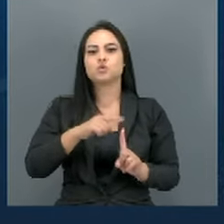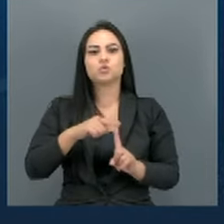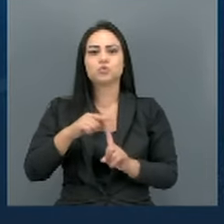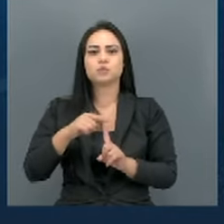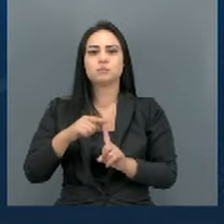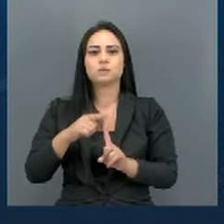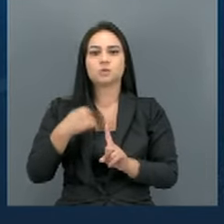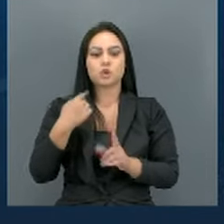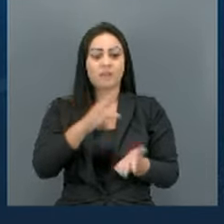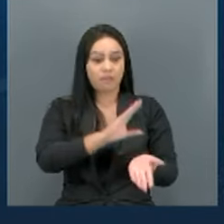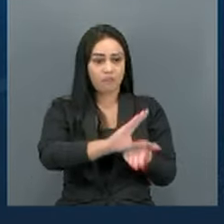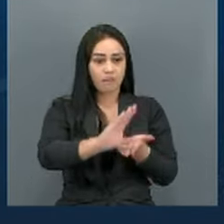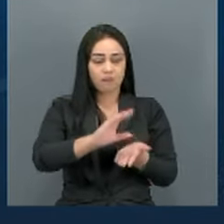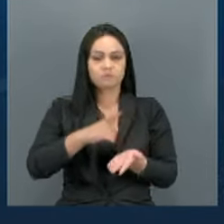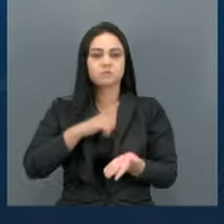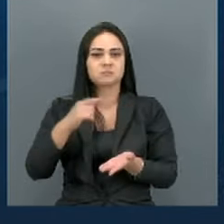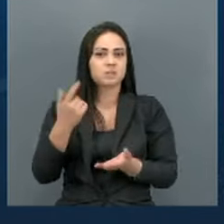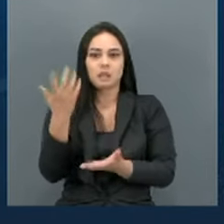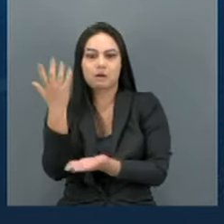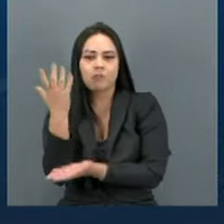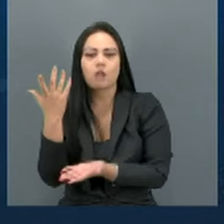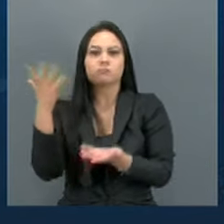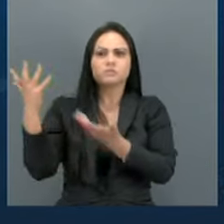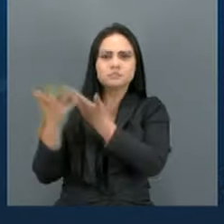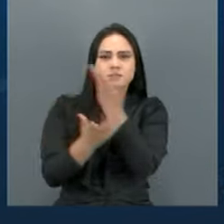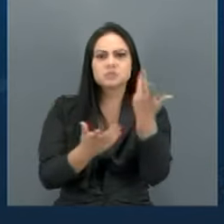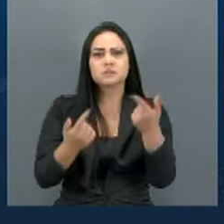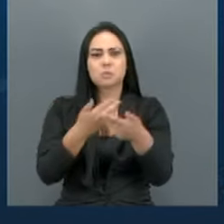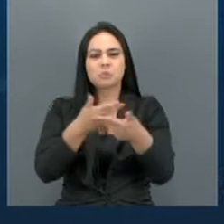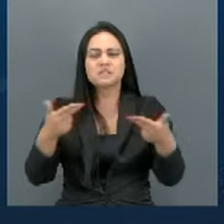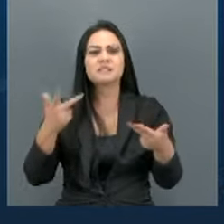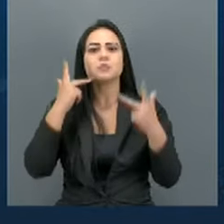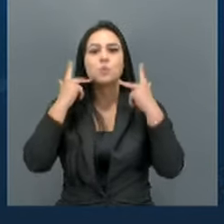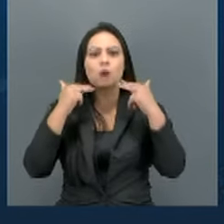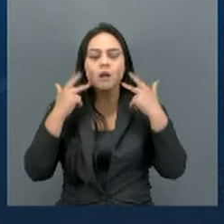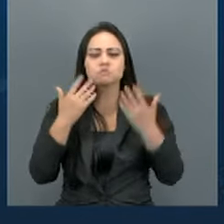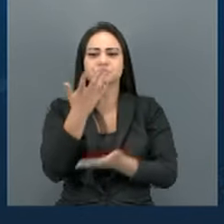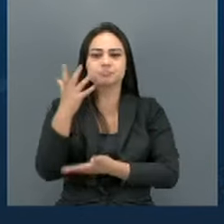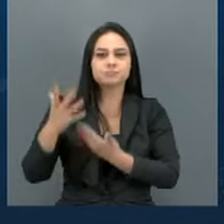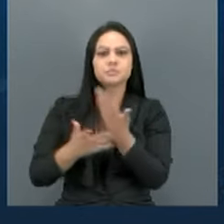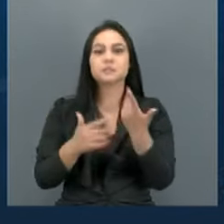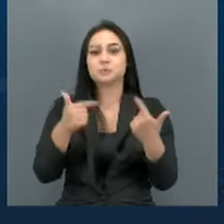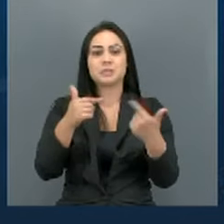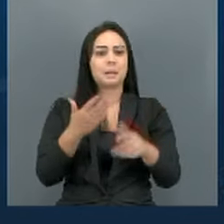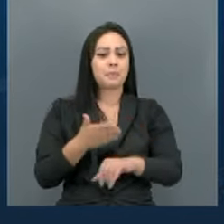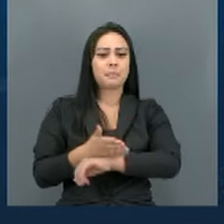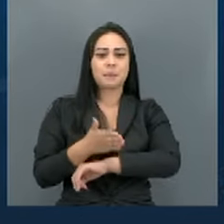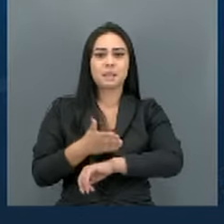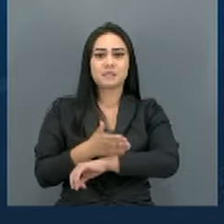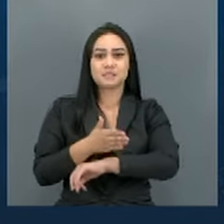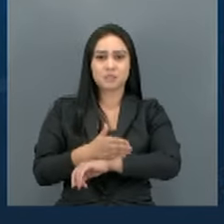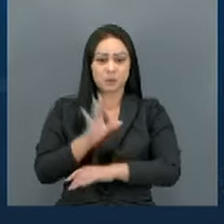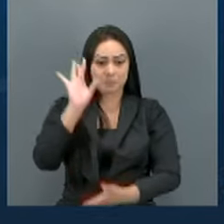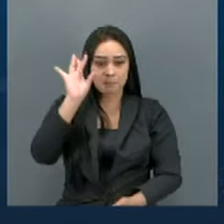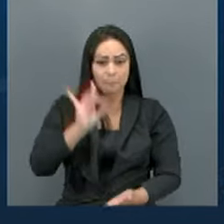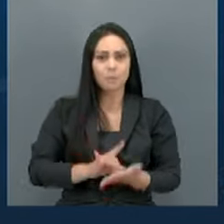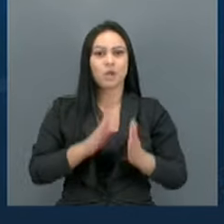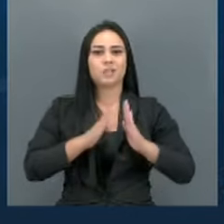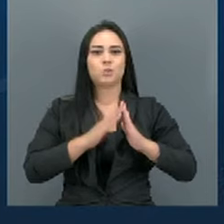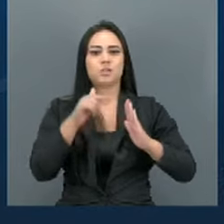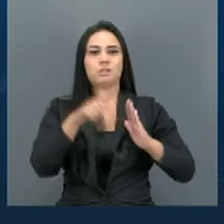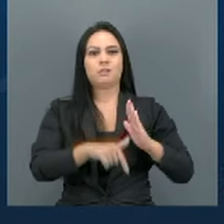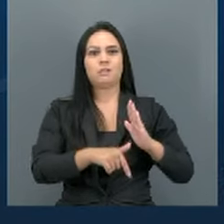nossos recursos naturais serão utilizados sem a participação efetiva dos moradores da reserva.